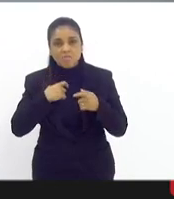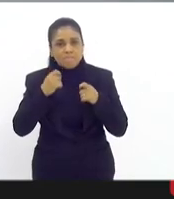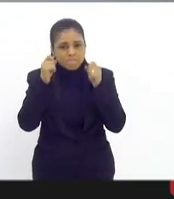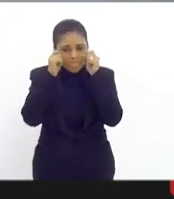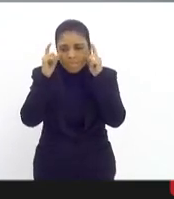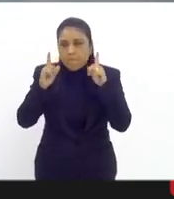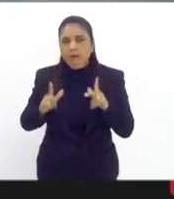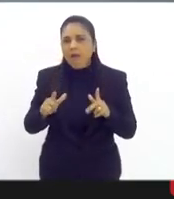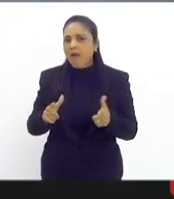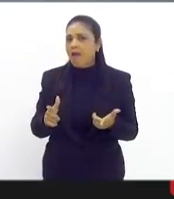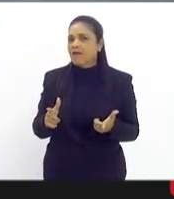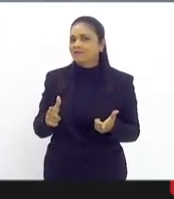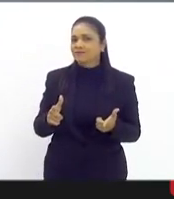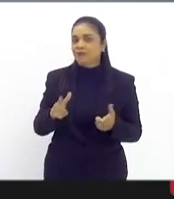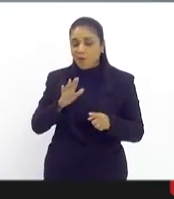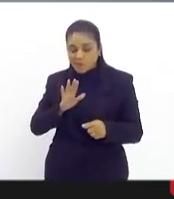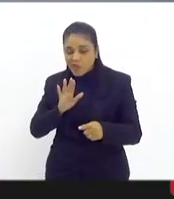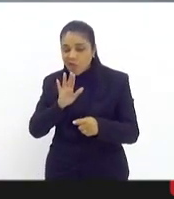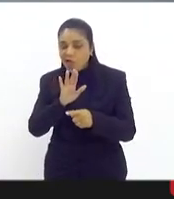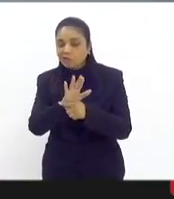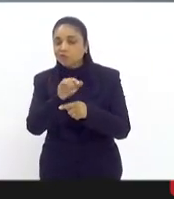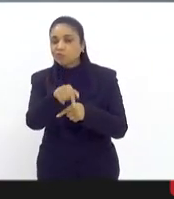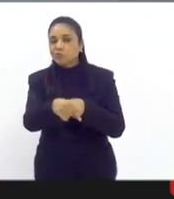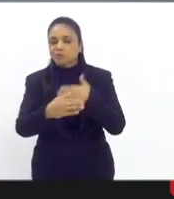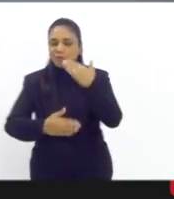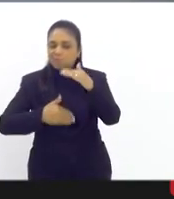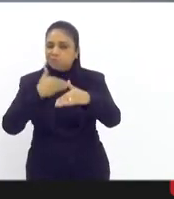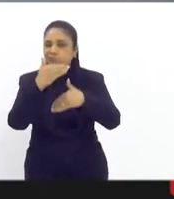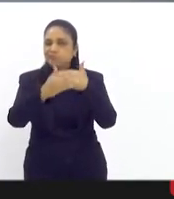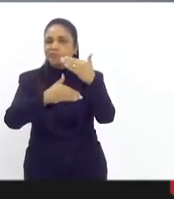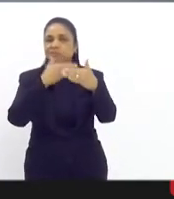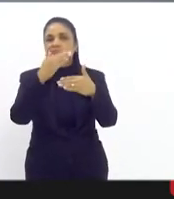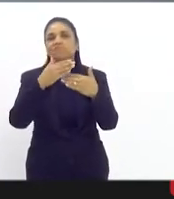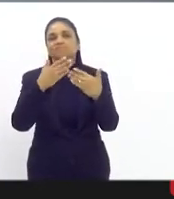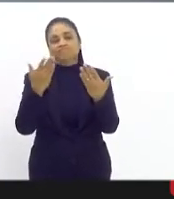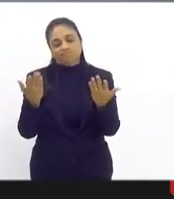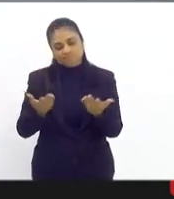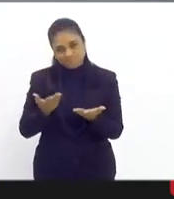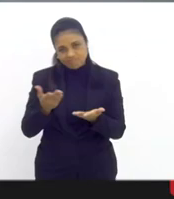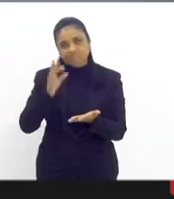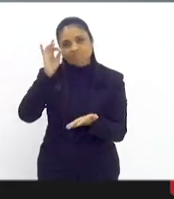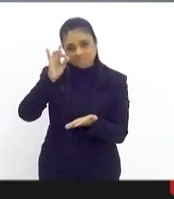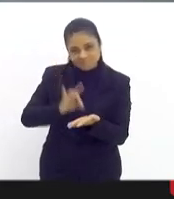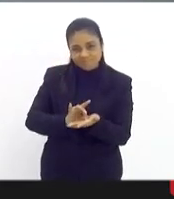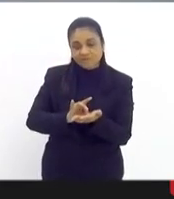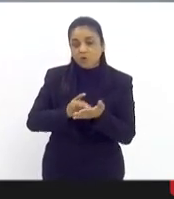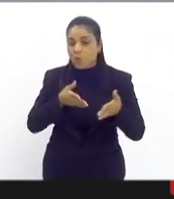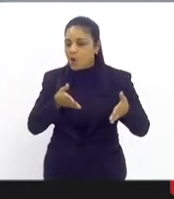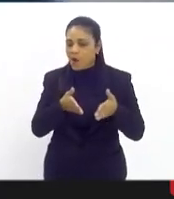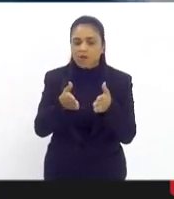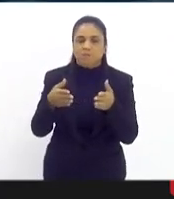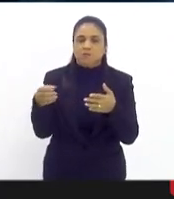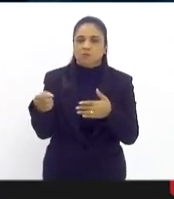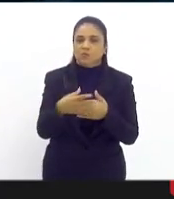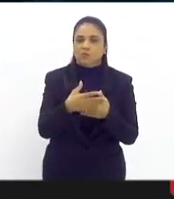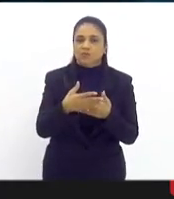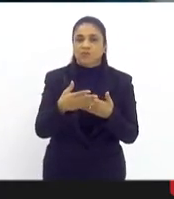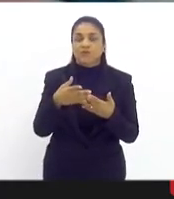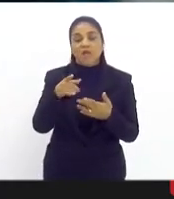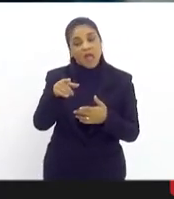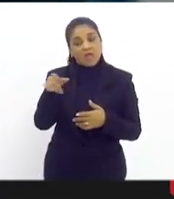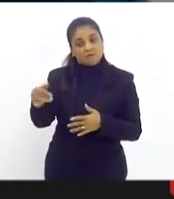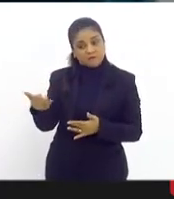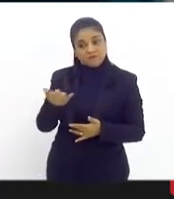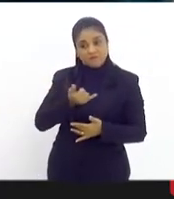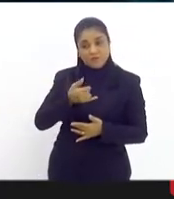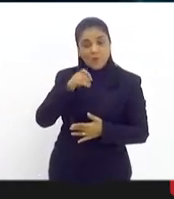obscurantismo do Collor e agora está ajudando a construir, e agora sim, afirmativamente, um novo caminho. Você falou da Élica, eu até